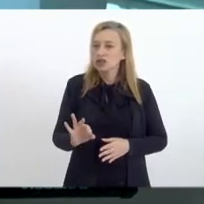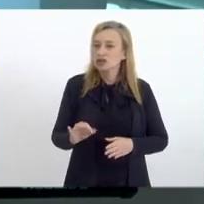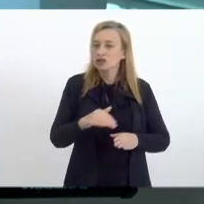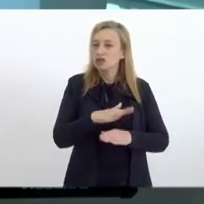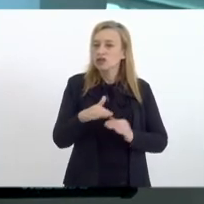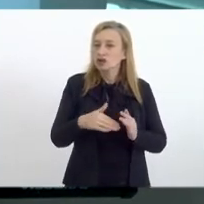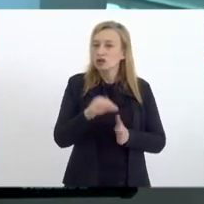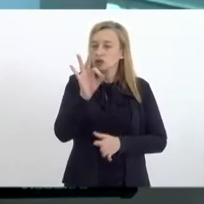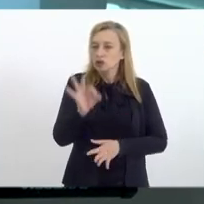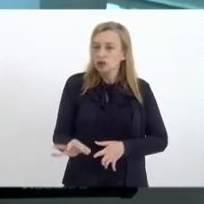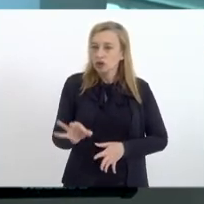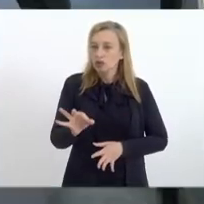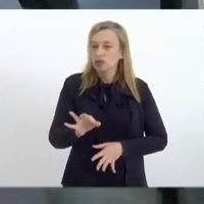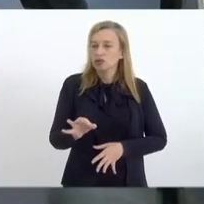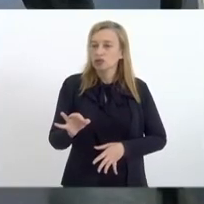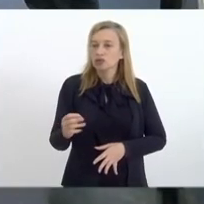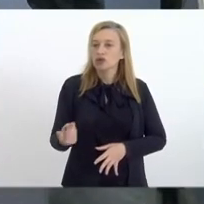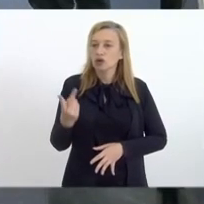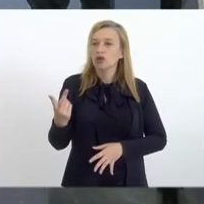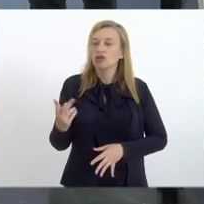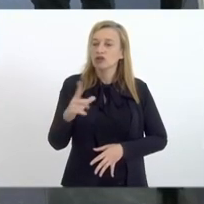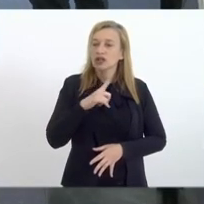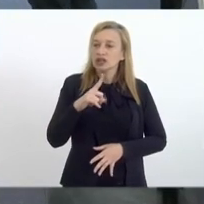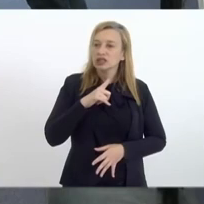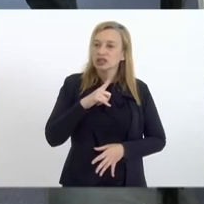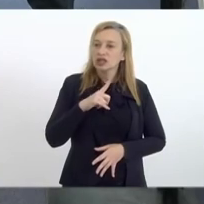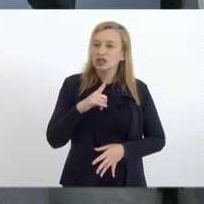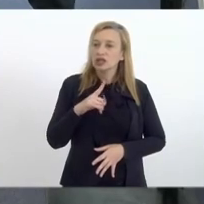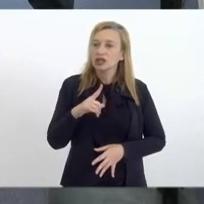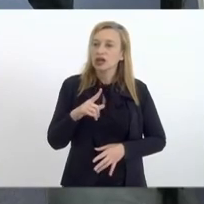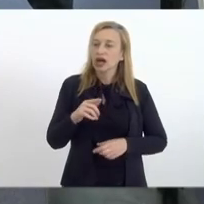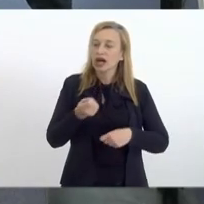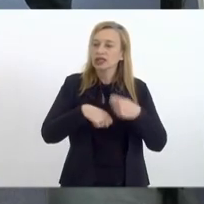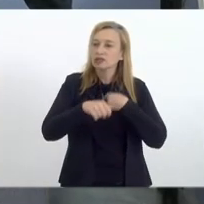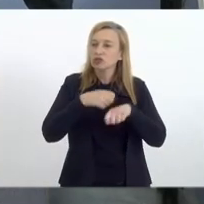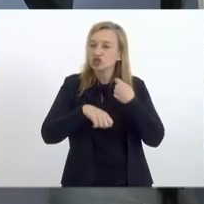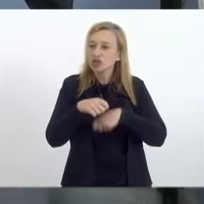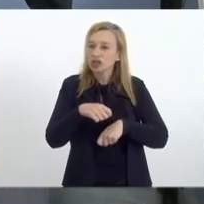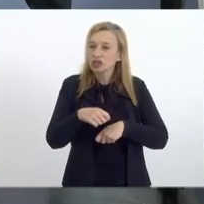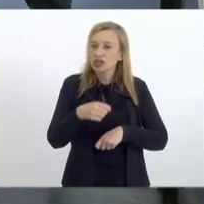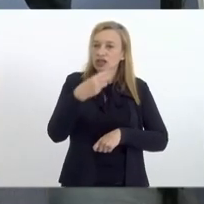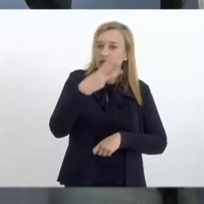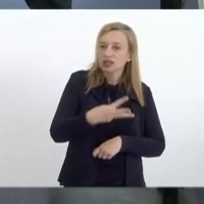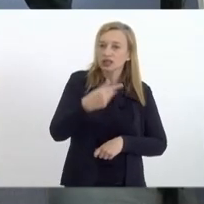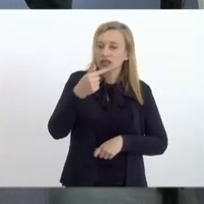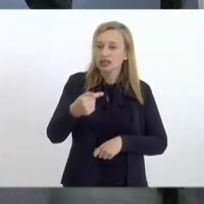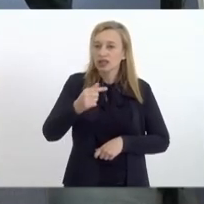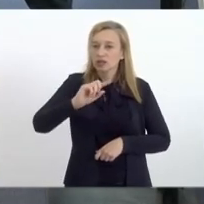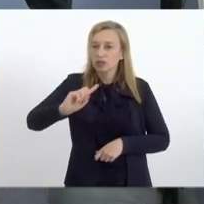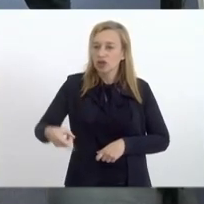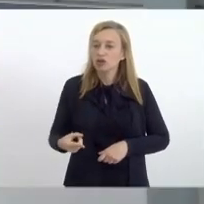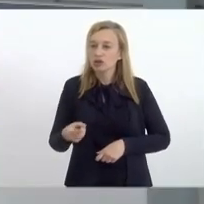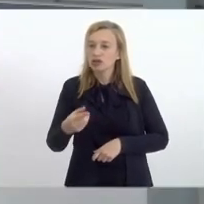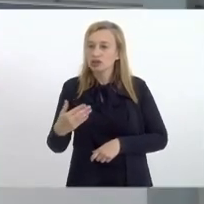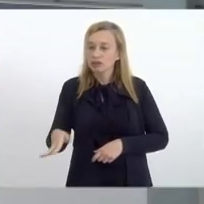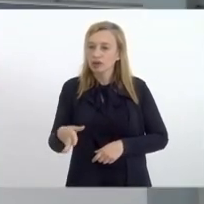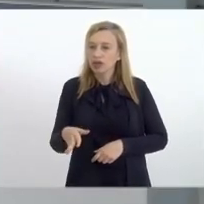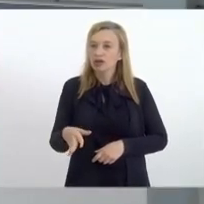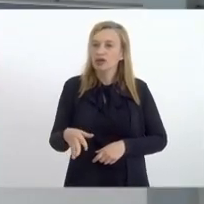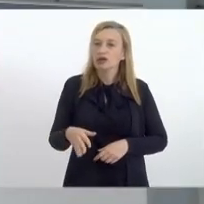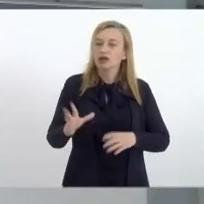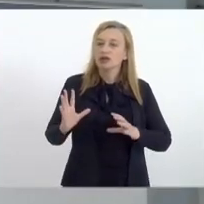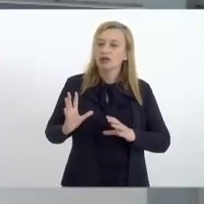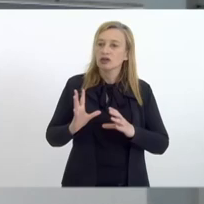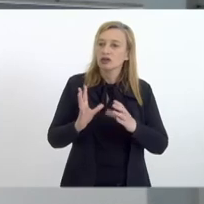administração. Ou seja, ainda vamos ter no fundo administrativo um montante de 37,5 milhões, que ficará acumulado